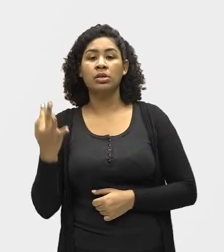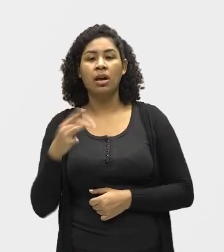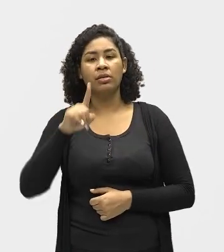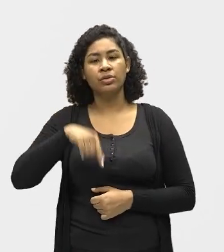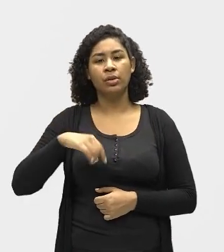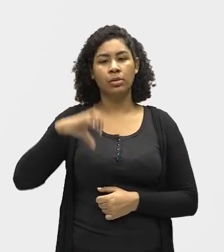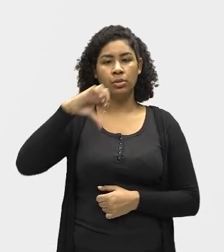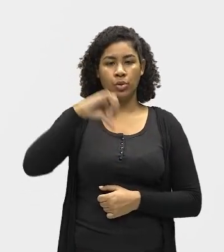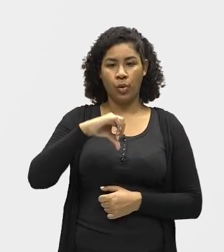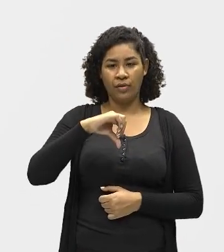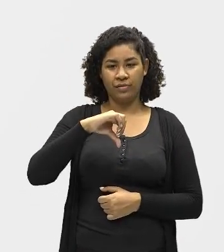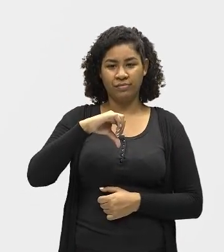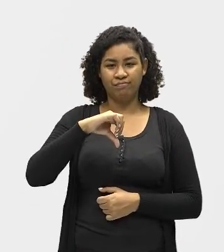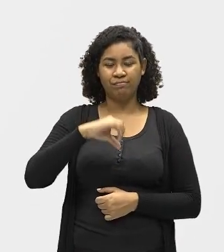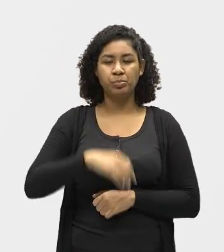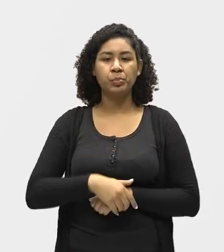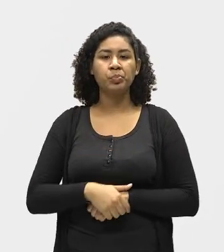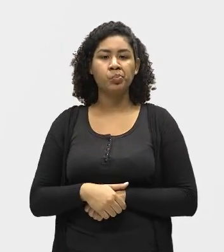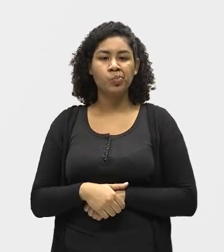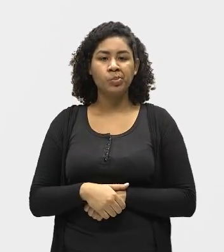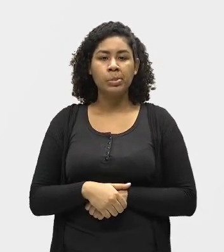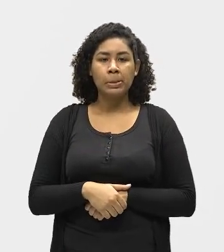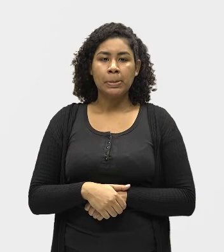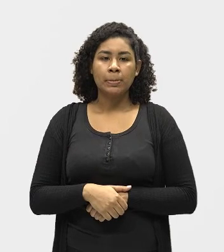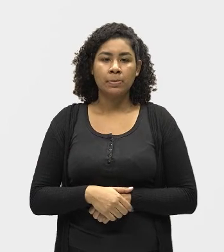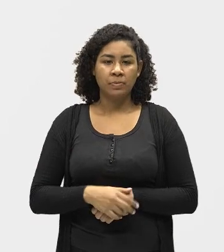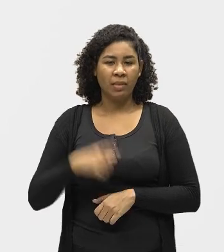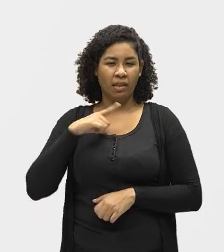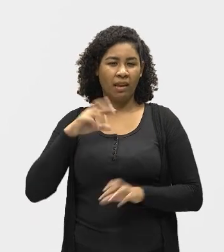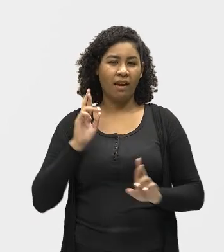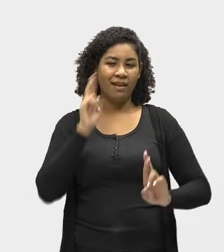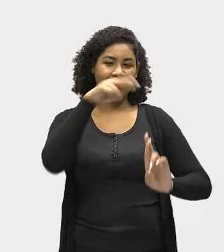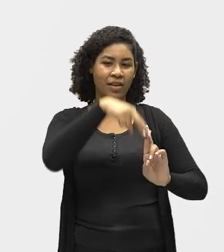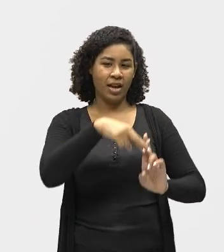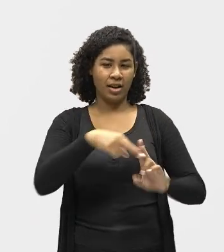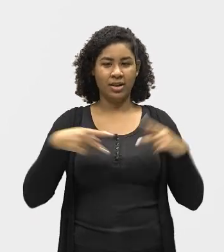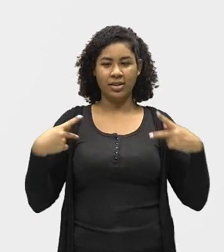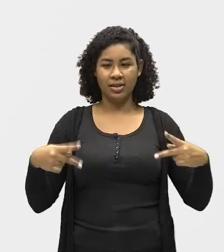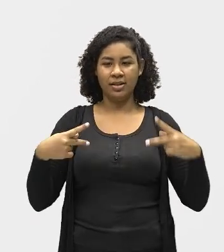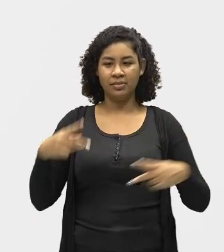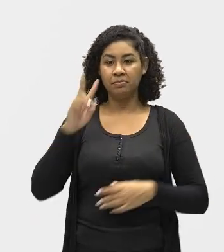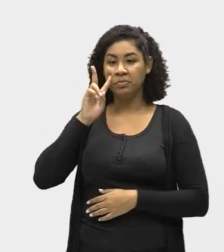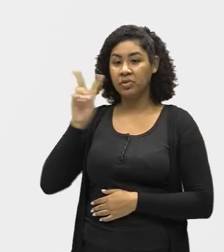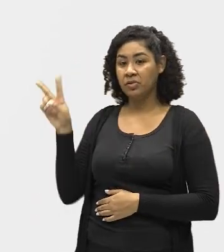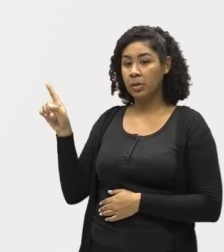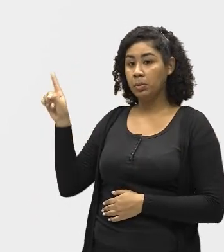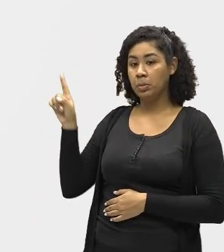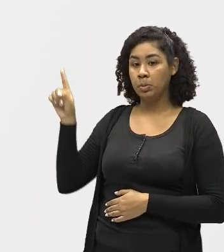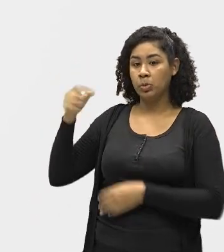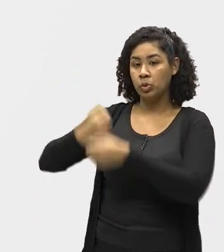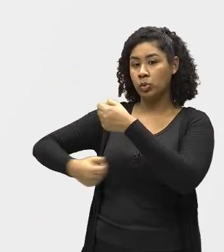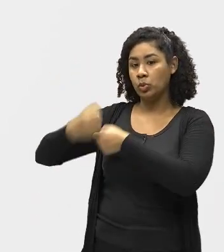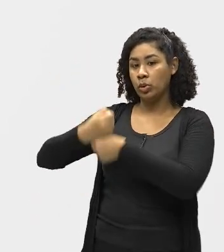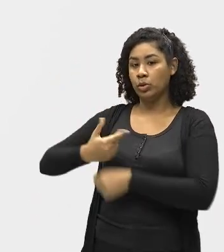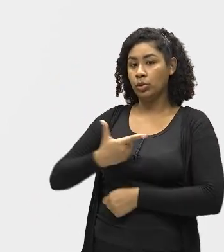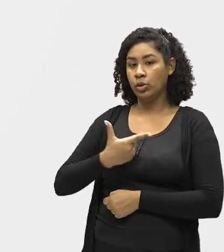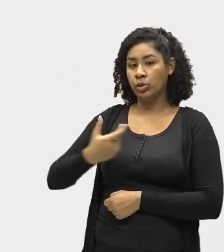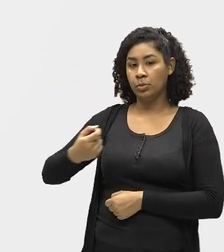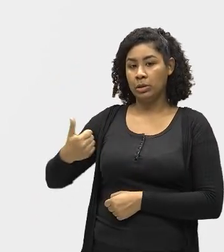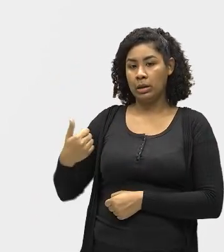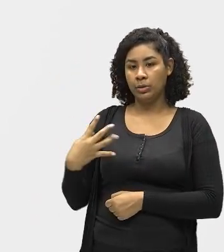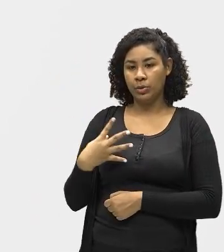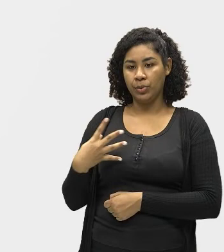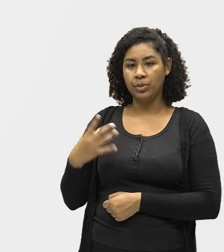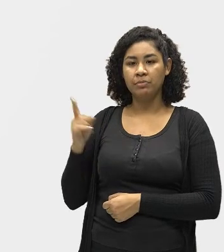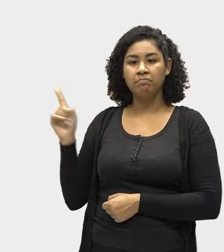né, as nossas referências. Foi retirada uma citação, uma publicação de 2014. Olha aí o nome do texto para